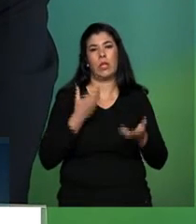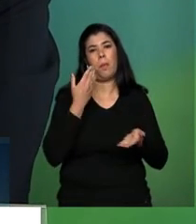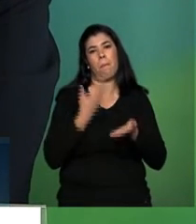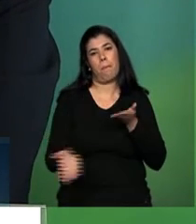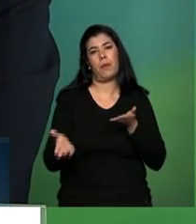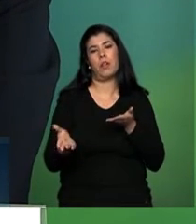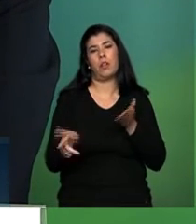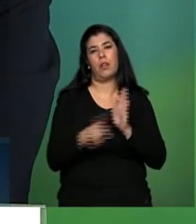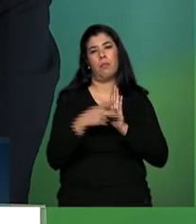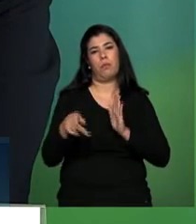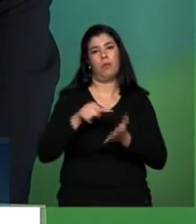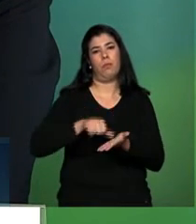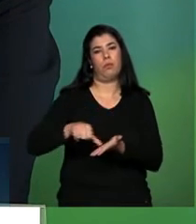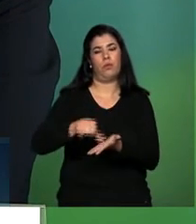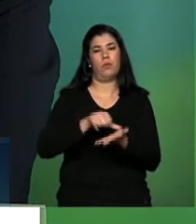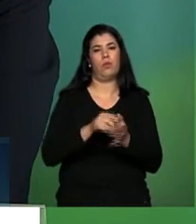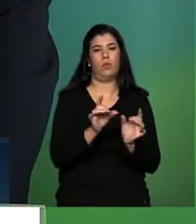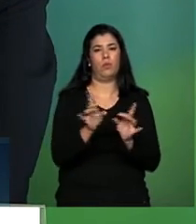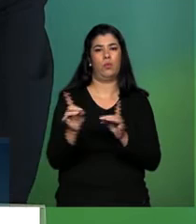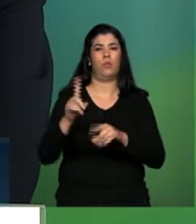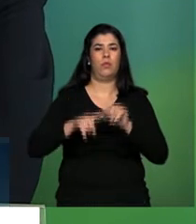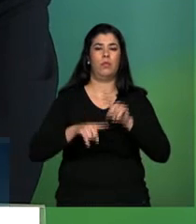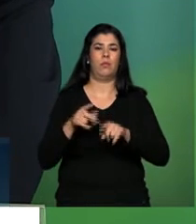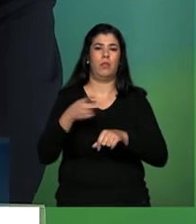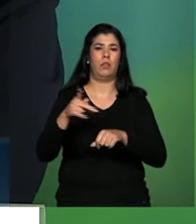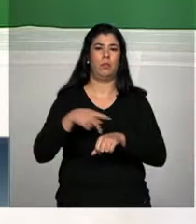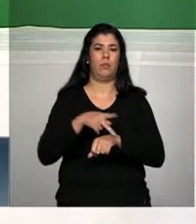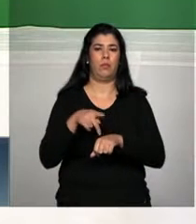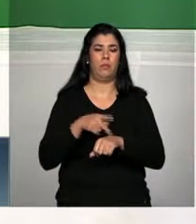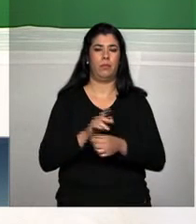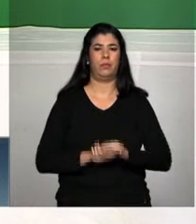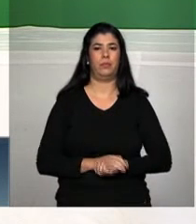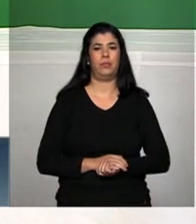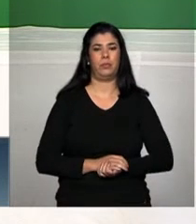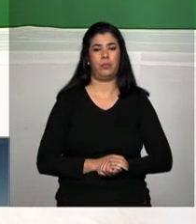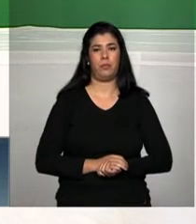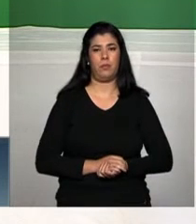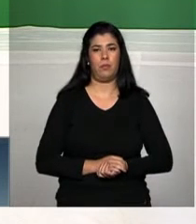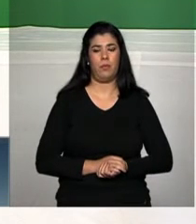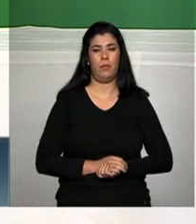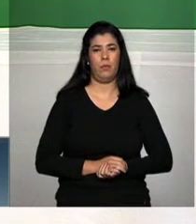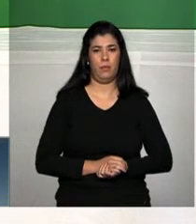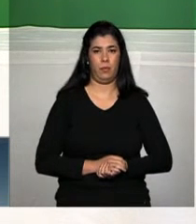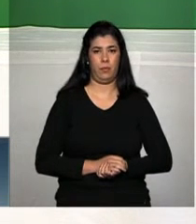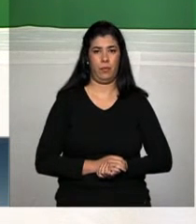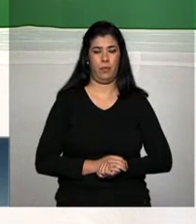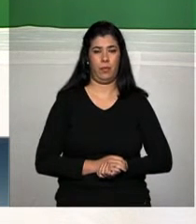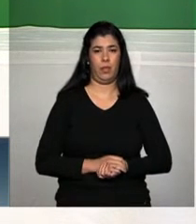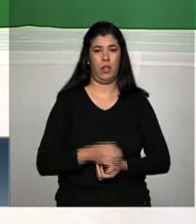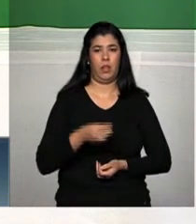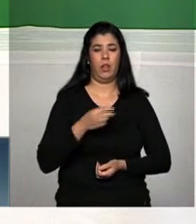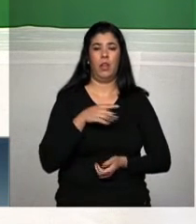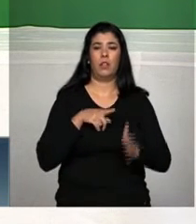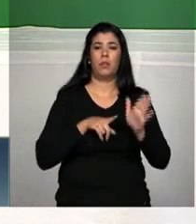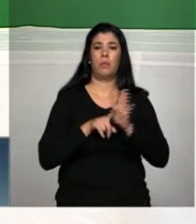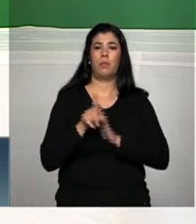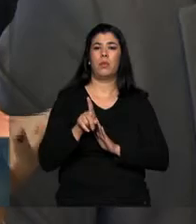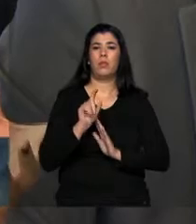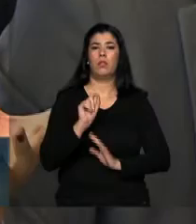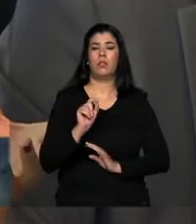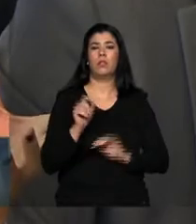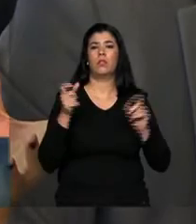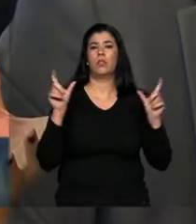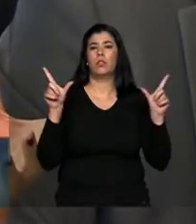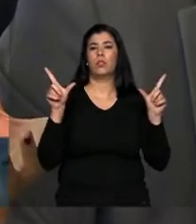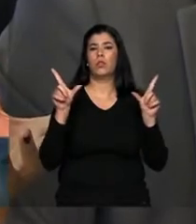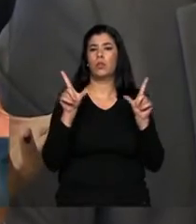oneroso para o setor exportador. Ministro, Letícia de Oliveira, da Globo News. O senhor resumiu o plano na